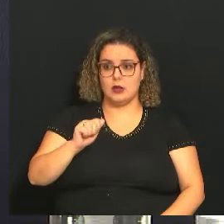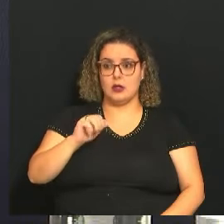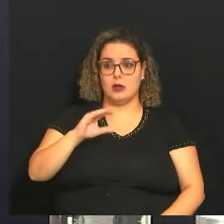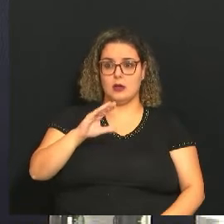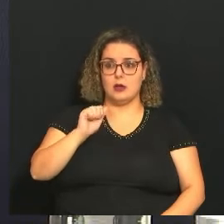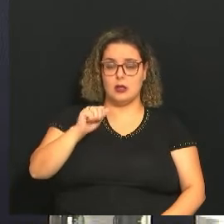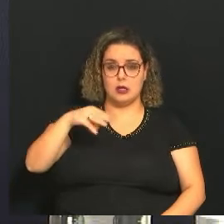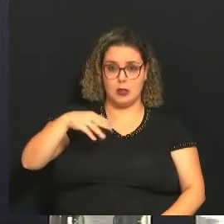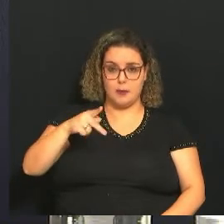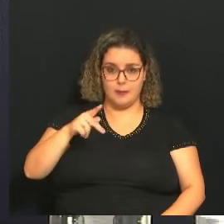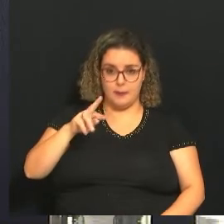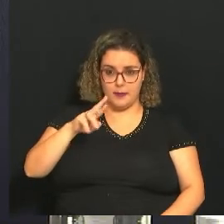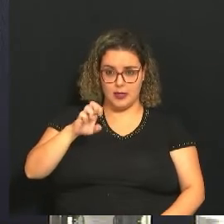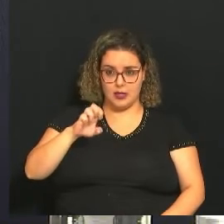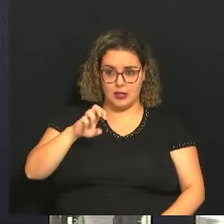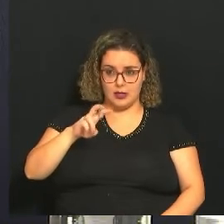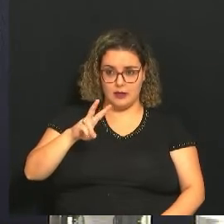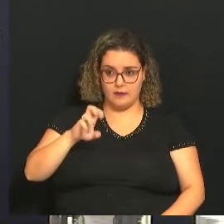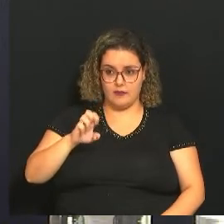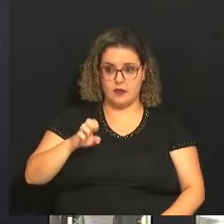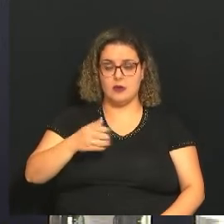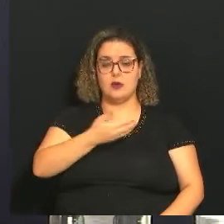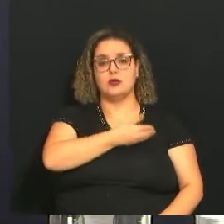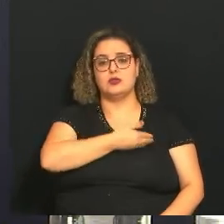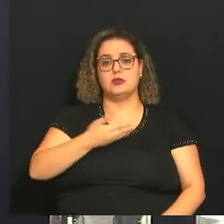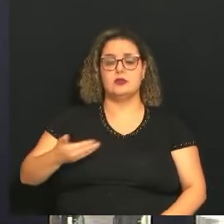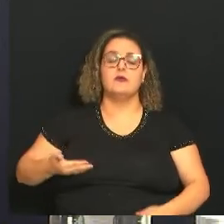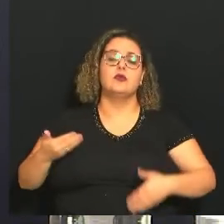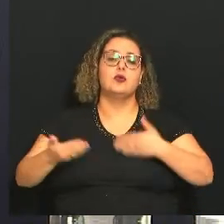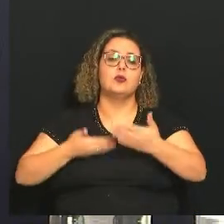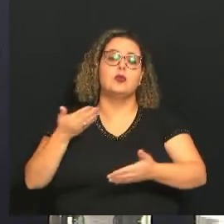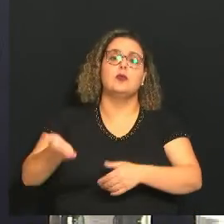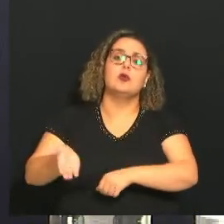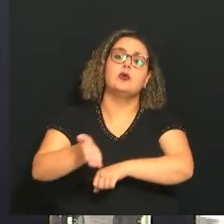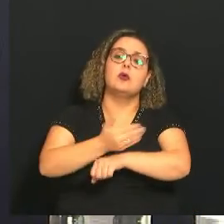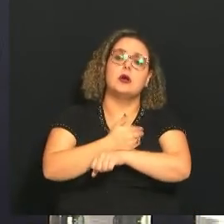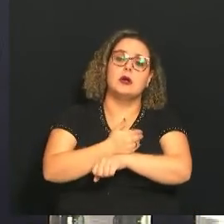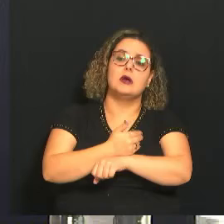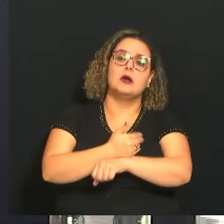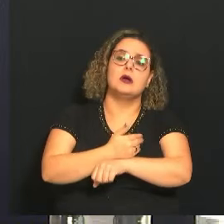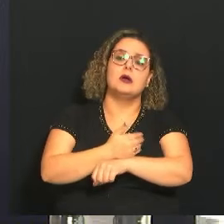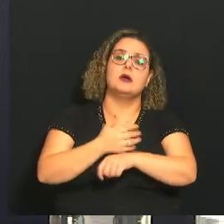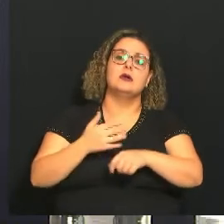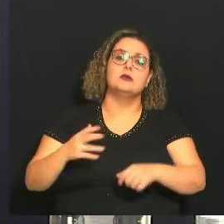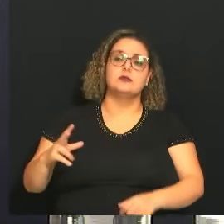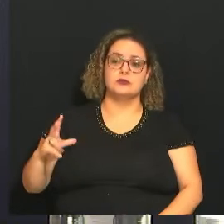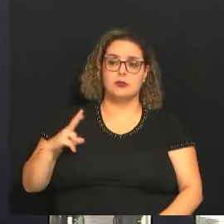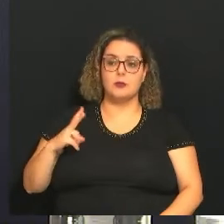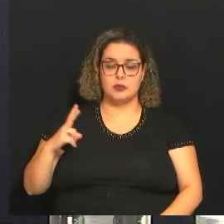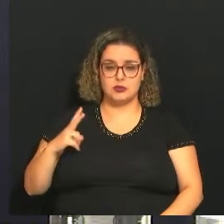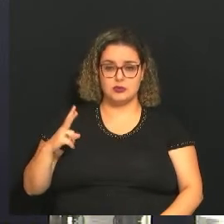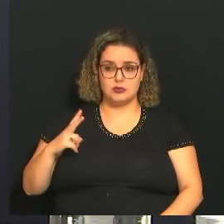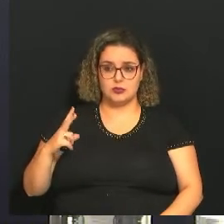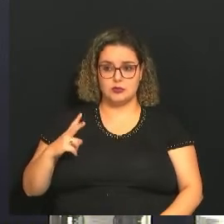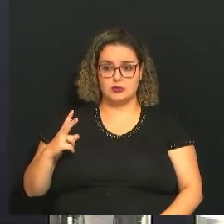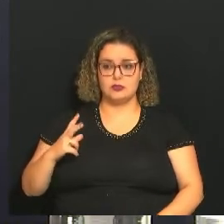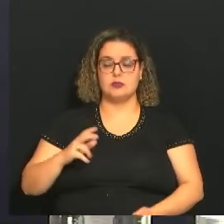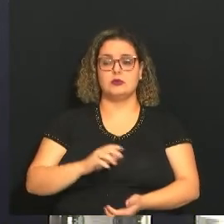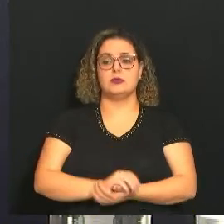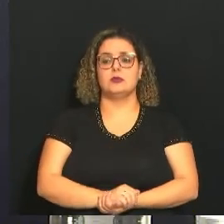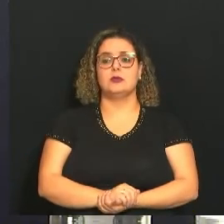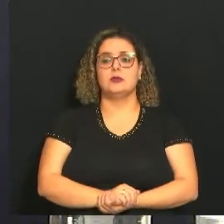Previdência. Servidor público, antes, né, o servidor da iniciativa privada, ou o